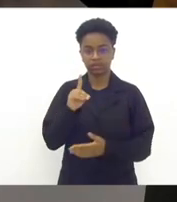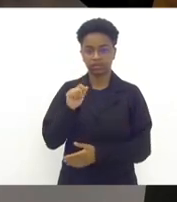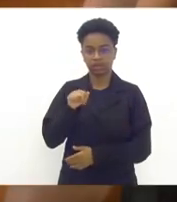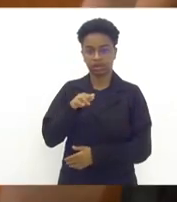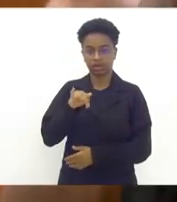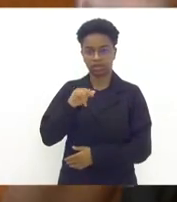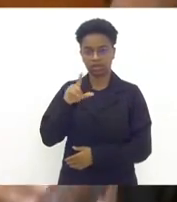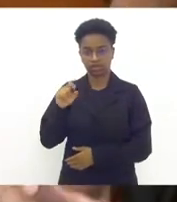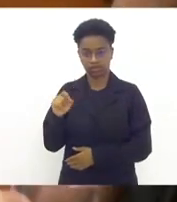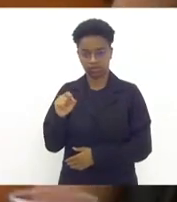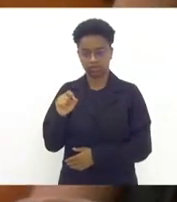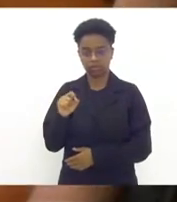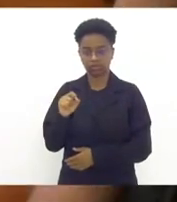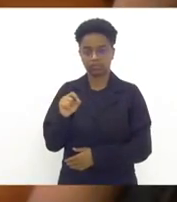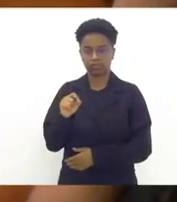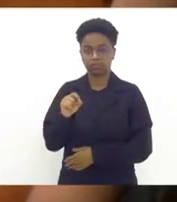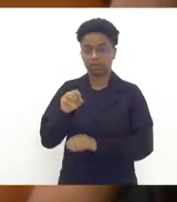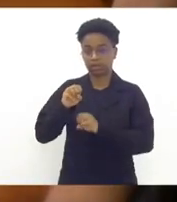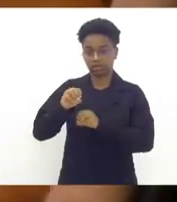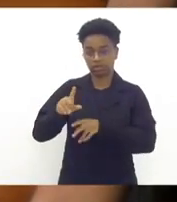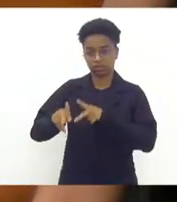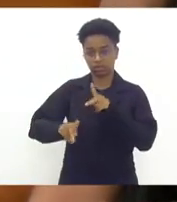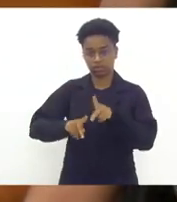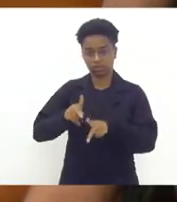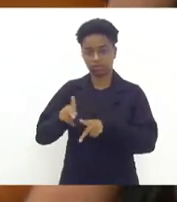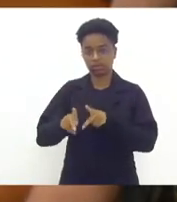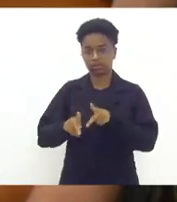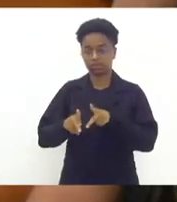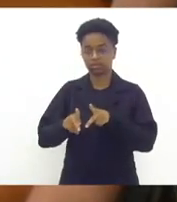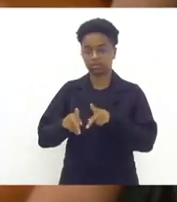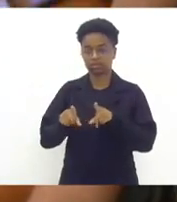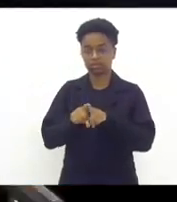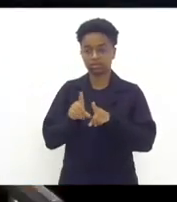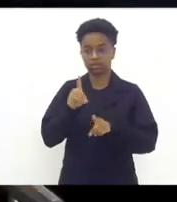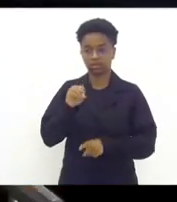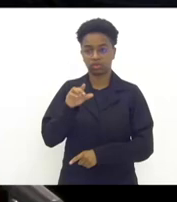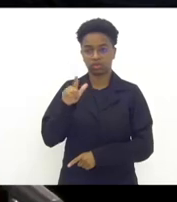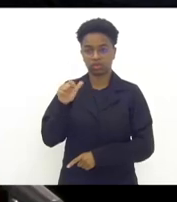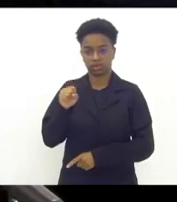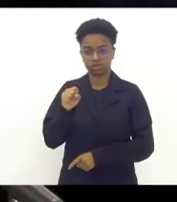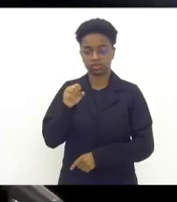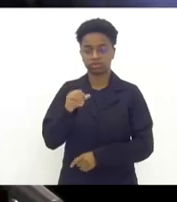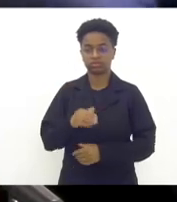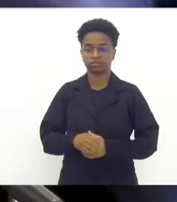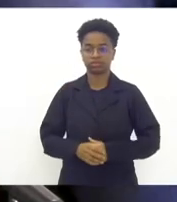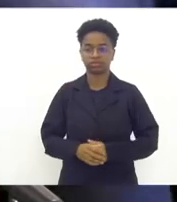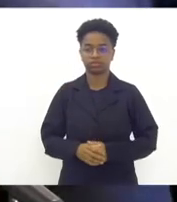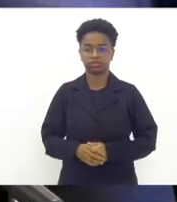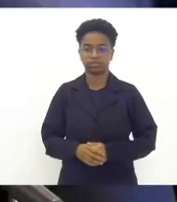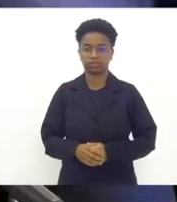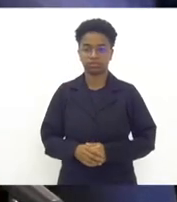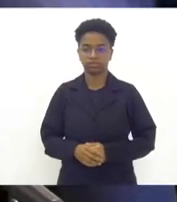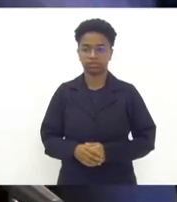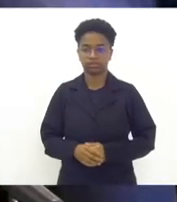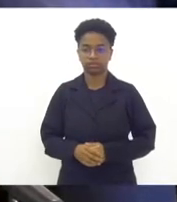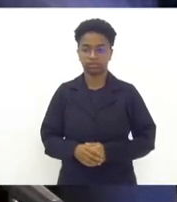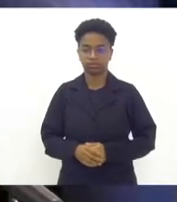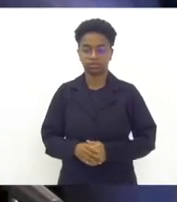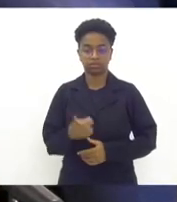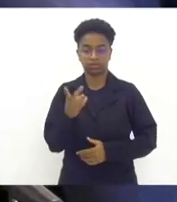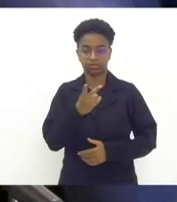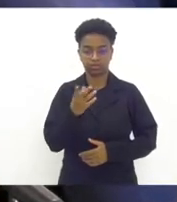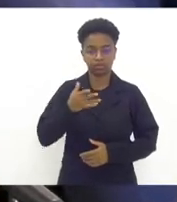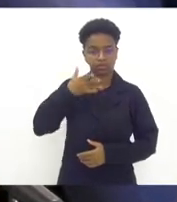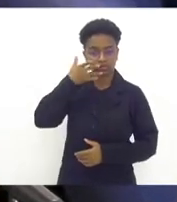Félix Vicente de Oliveira, educador popular, e do soldado Douglas de Oliveira Moreira. É, a fala de